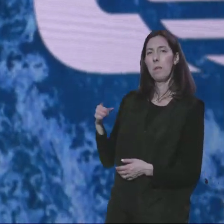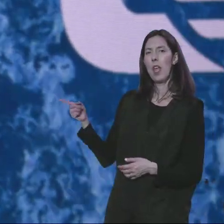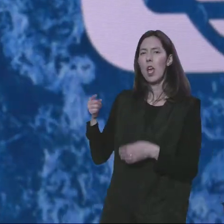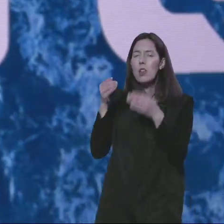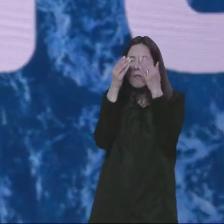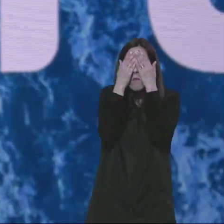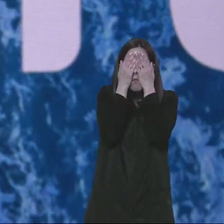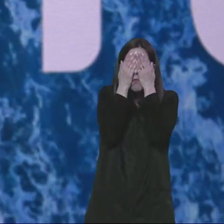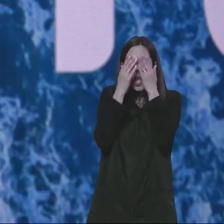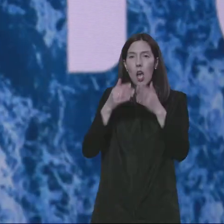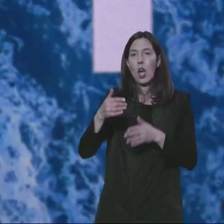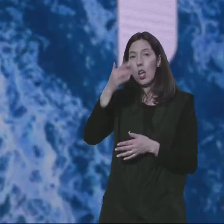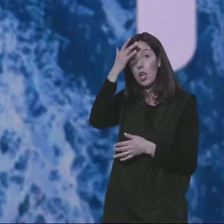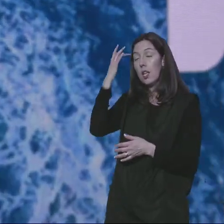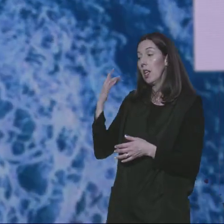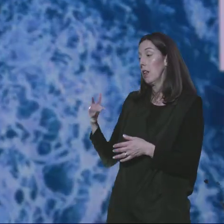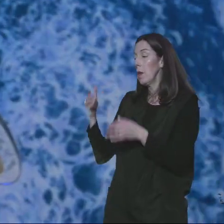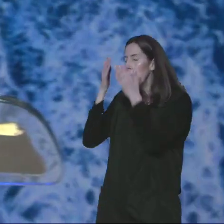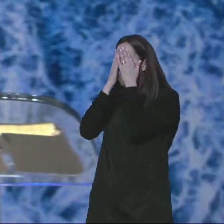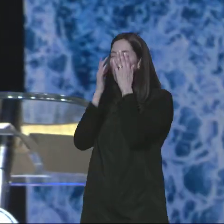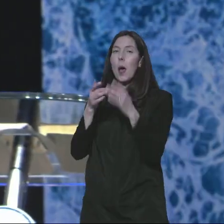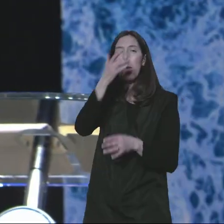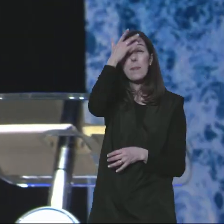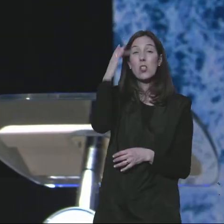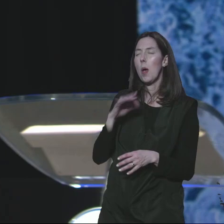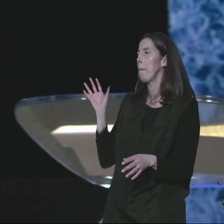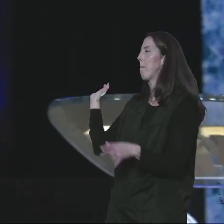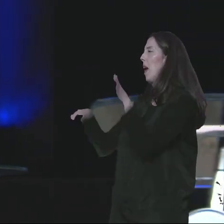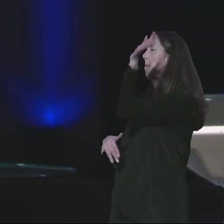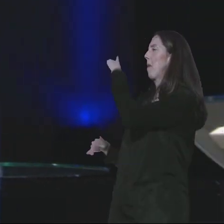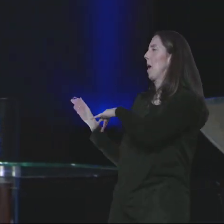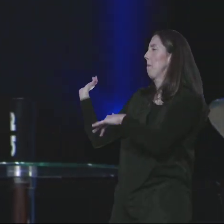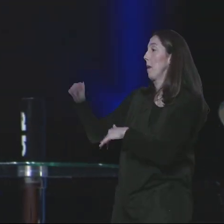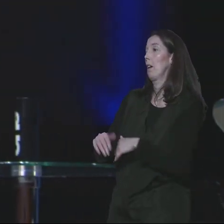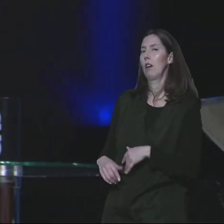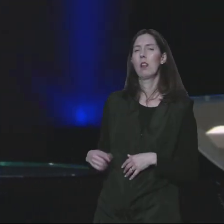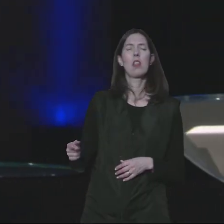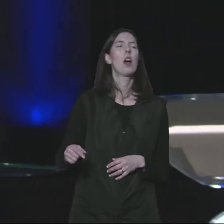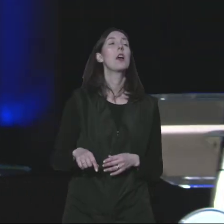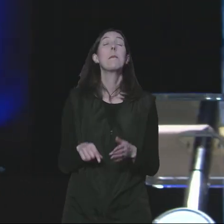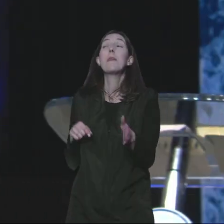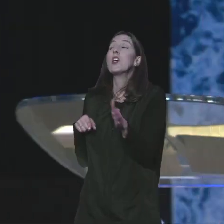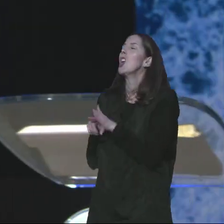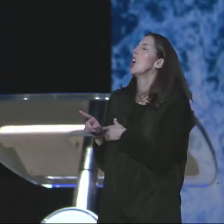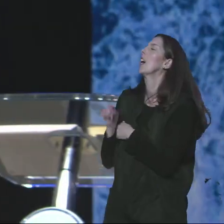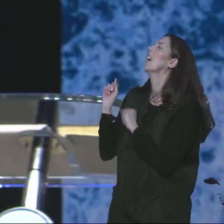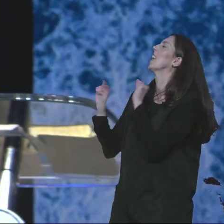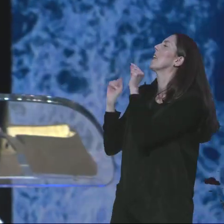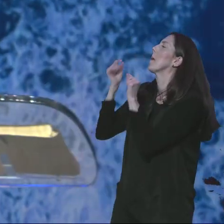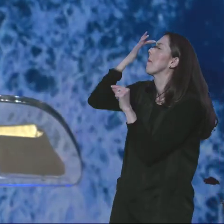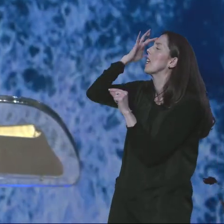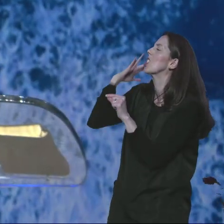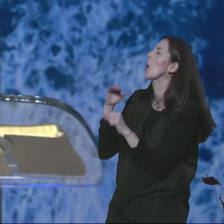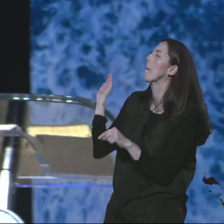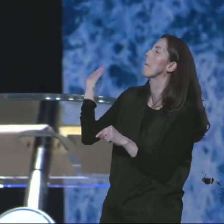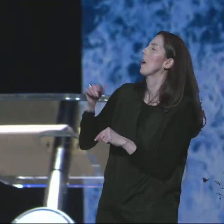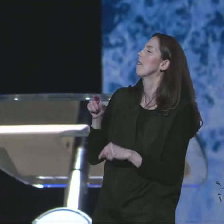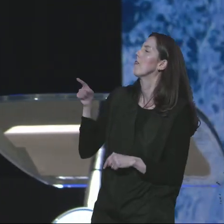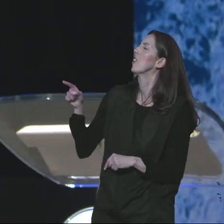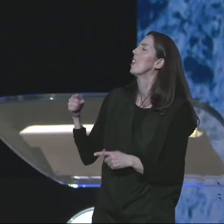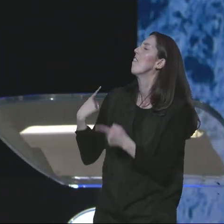deram bofetadas na cara dele e perguntaram, quem foi que te bateu, já que você é profeta? Eu fico imaginando que o que fez